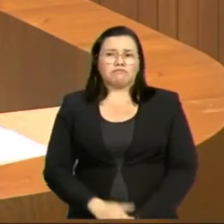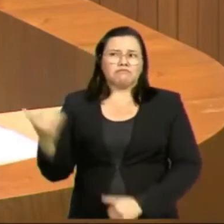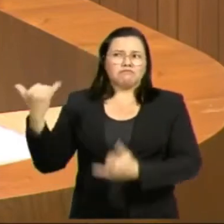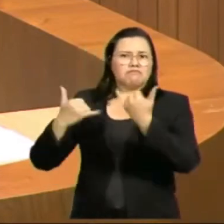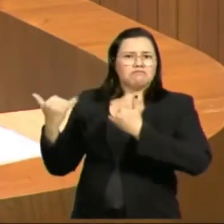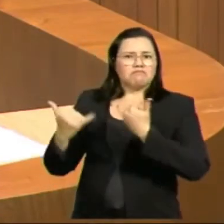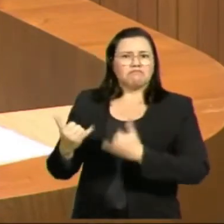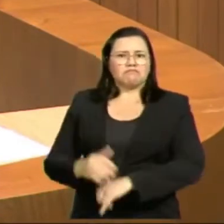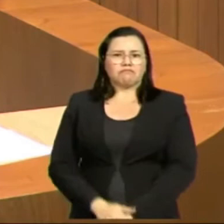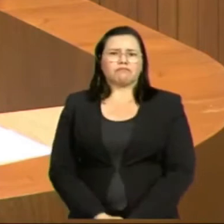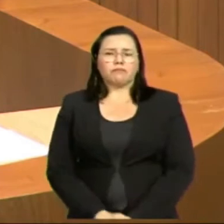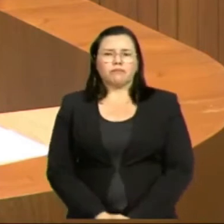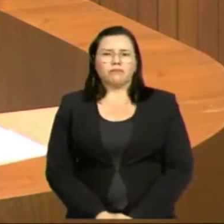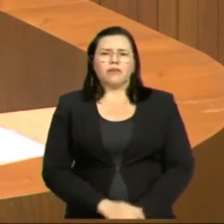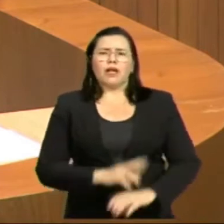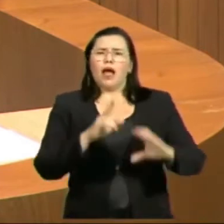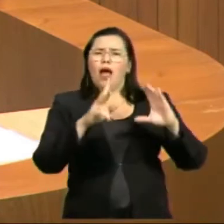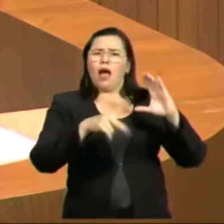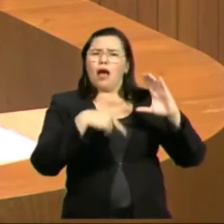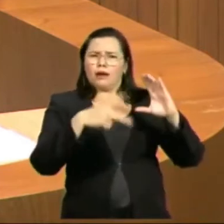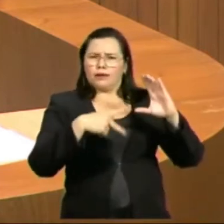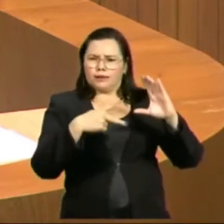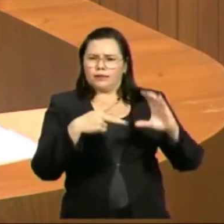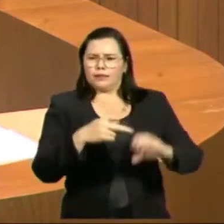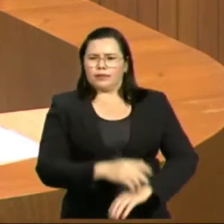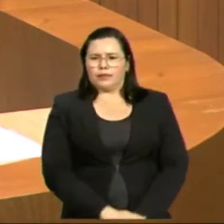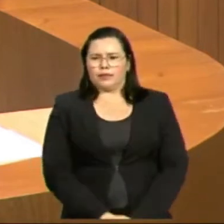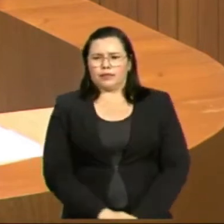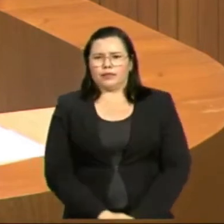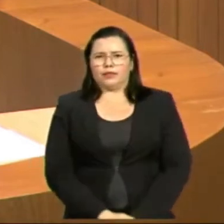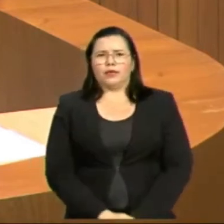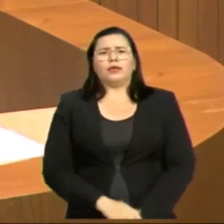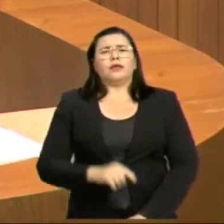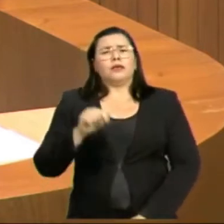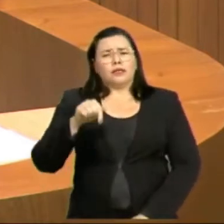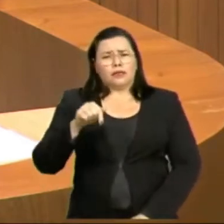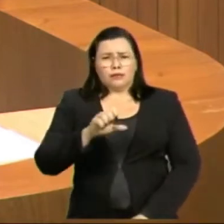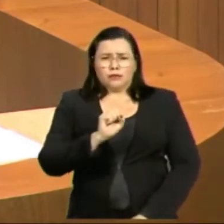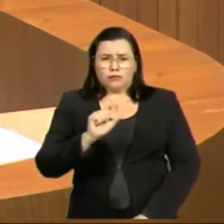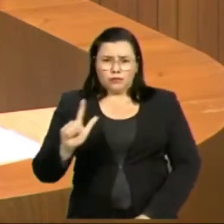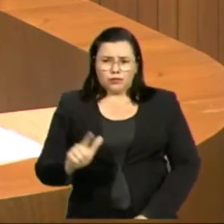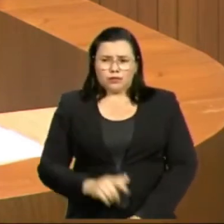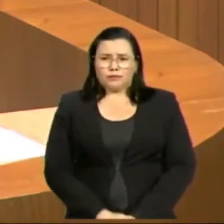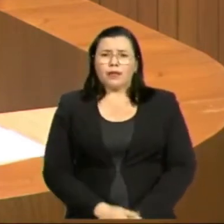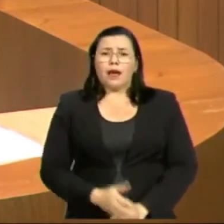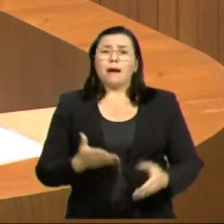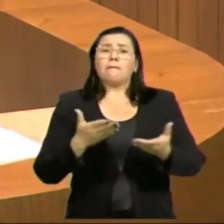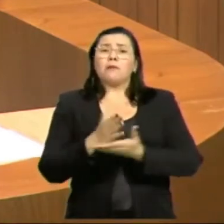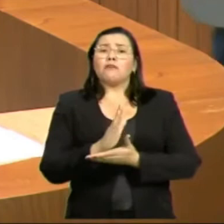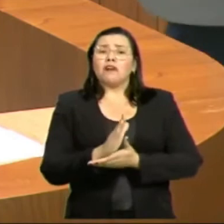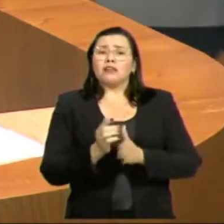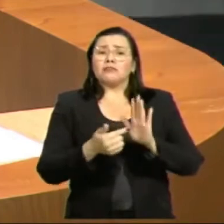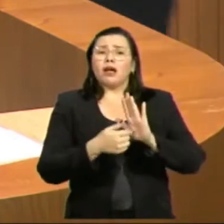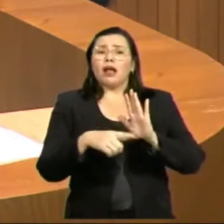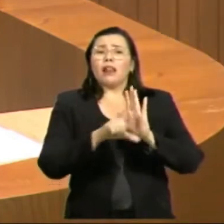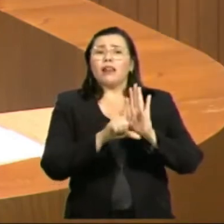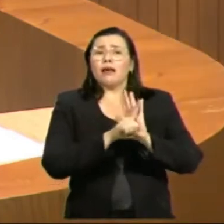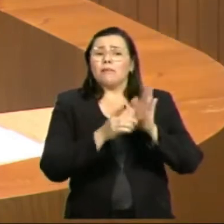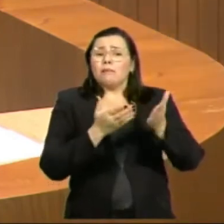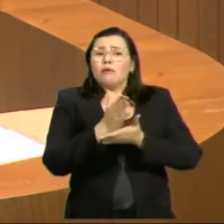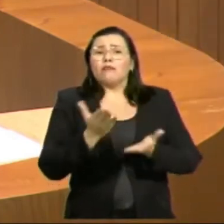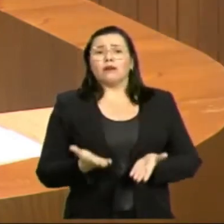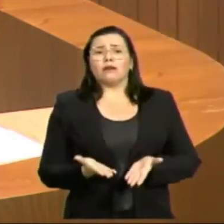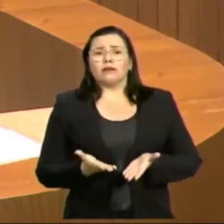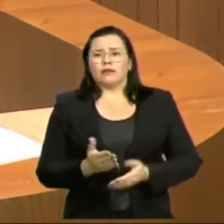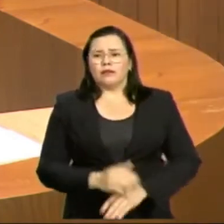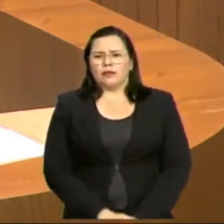infelizmente, na Câmara Municipal de São Luís, foi aprovada uma lei que,